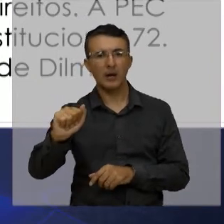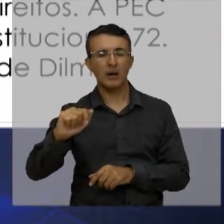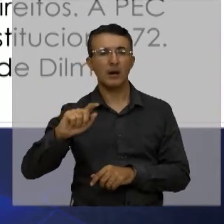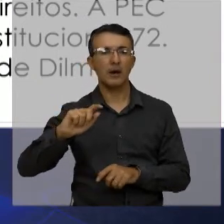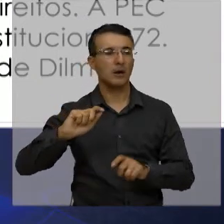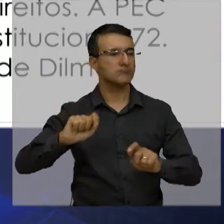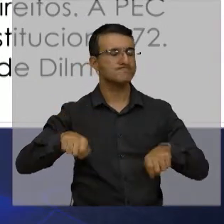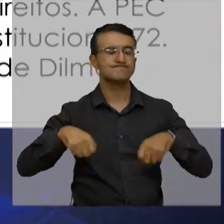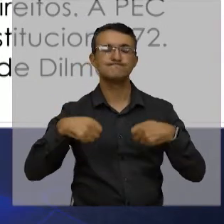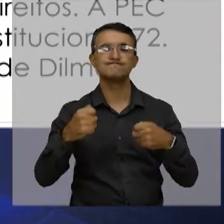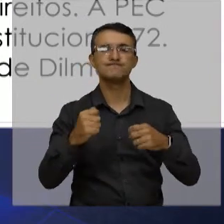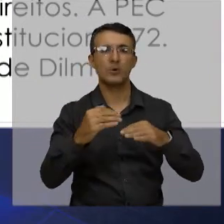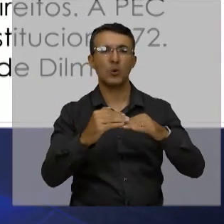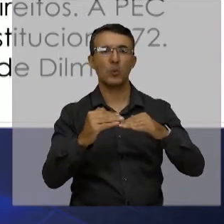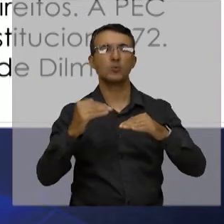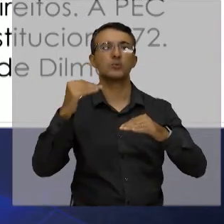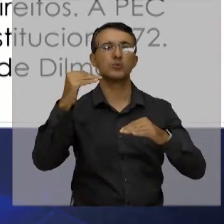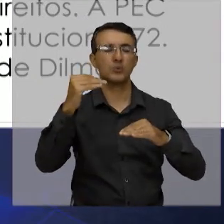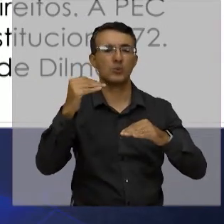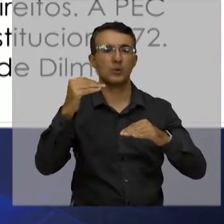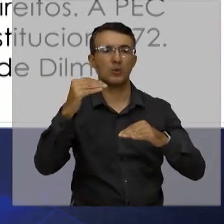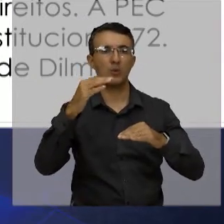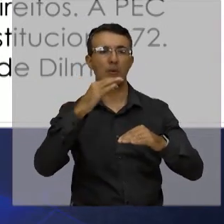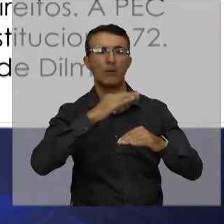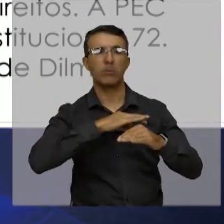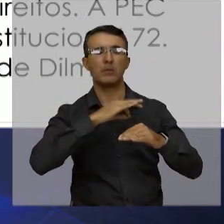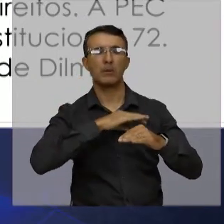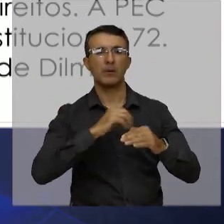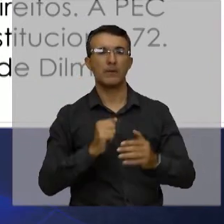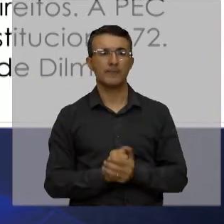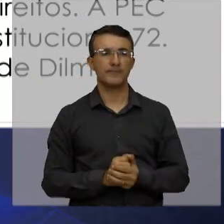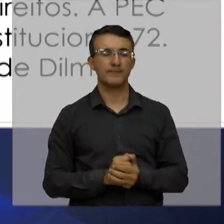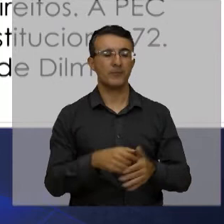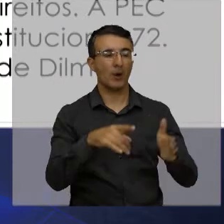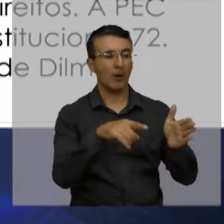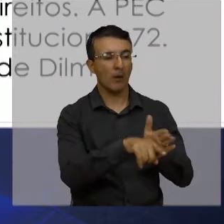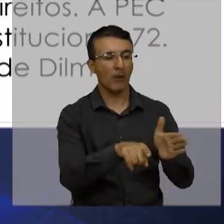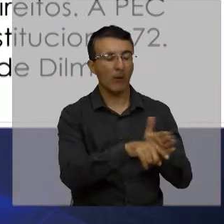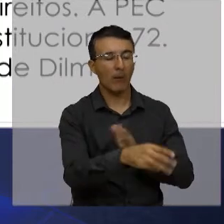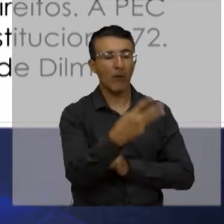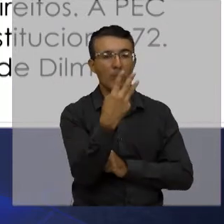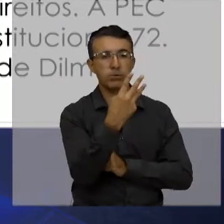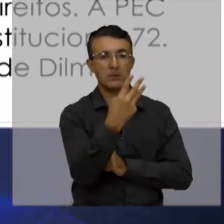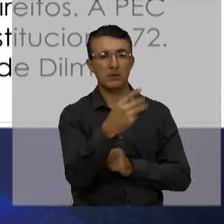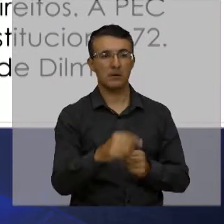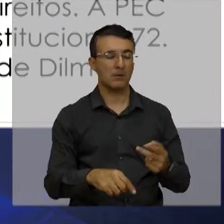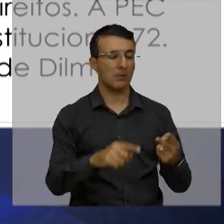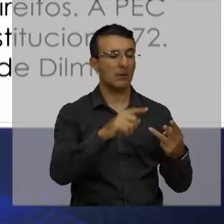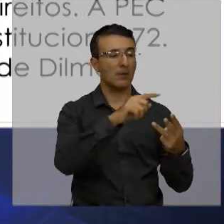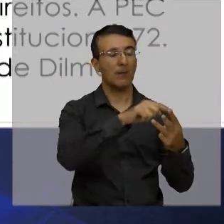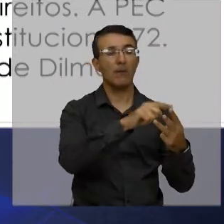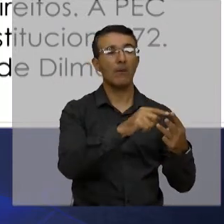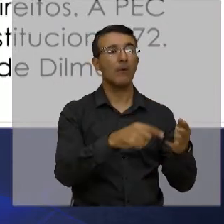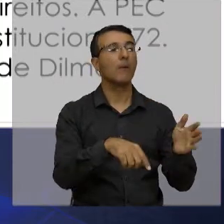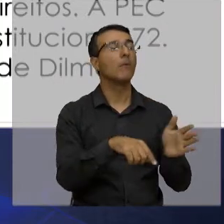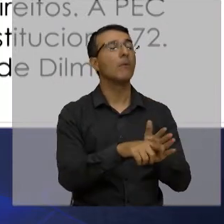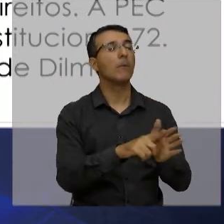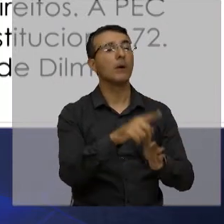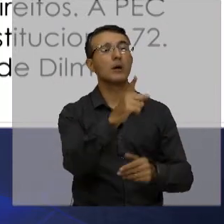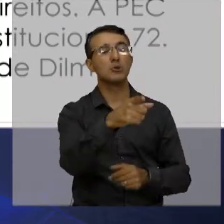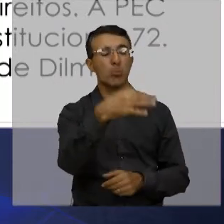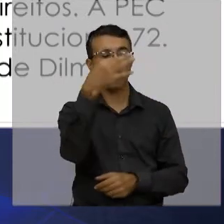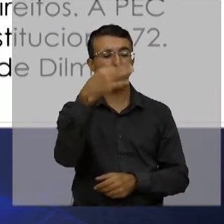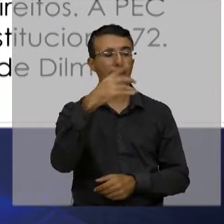reajuste. Então, aqui 3 questionamentos que foi feito ao governador. Por que o governador não cumpriu a sua